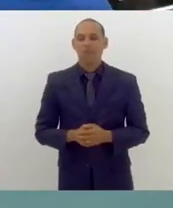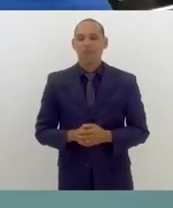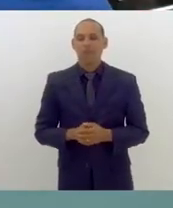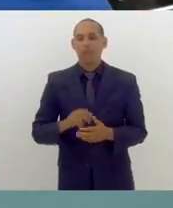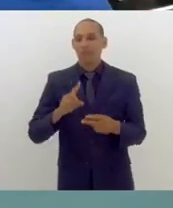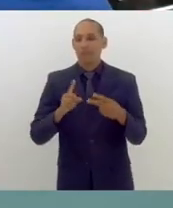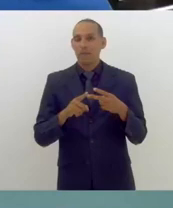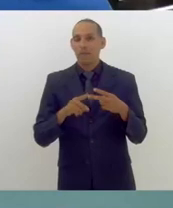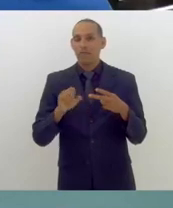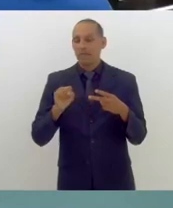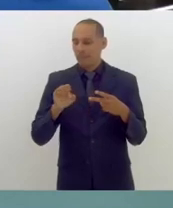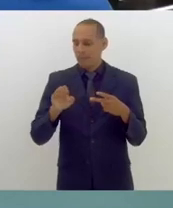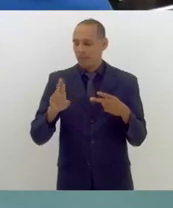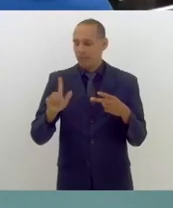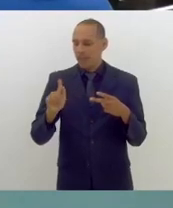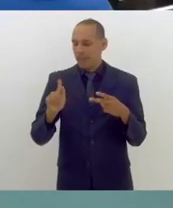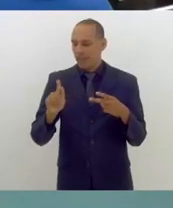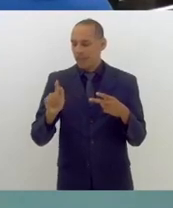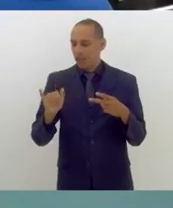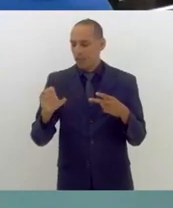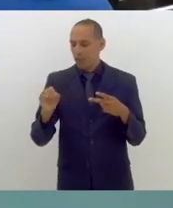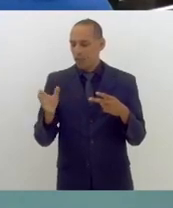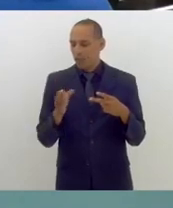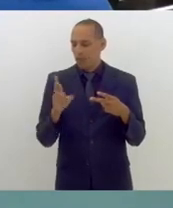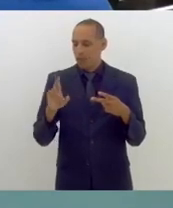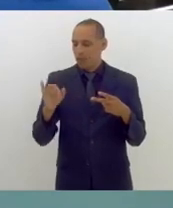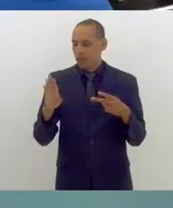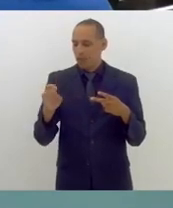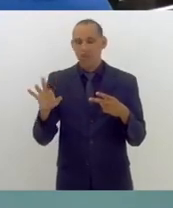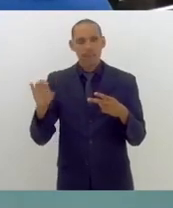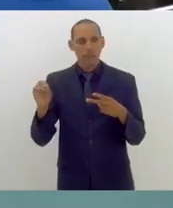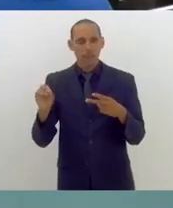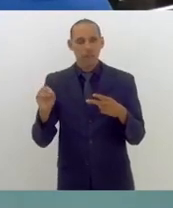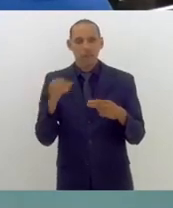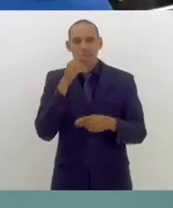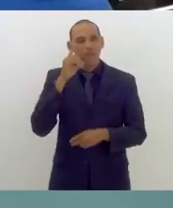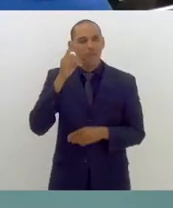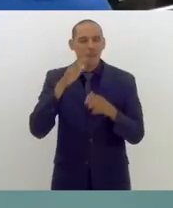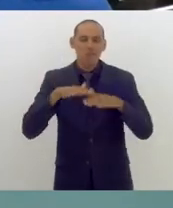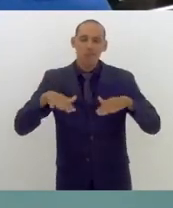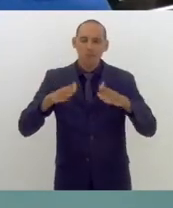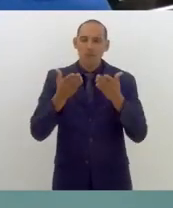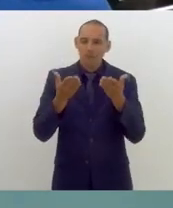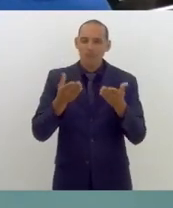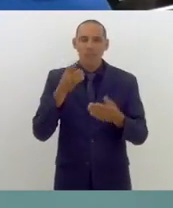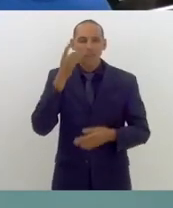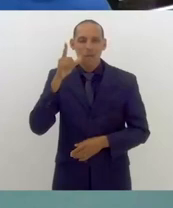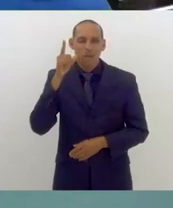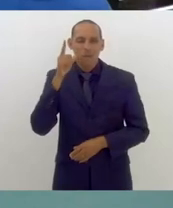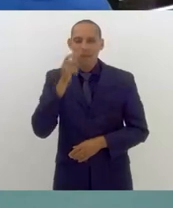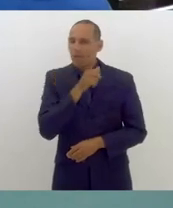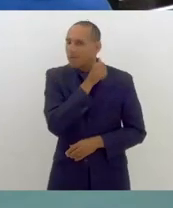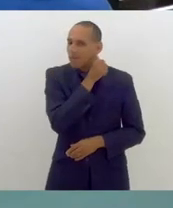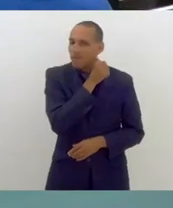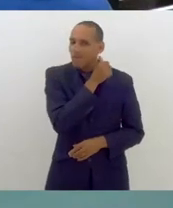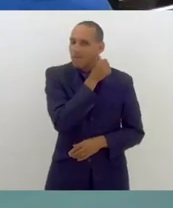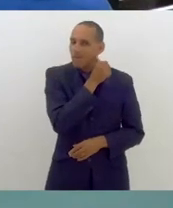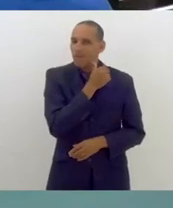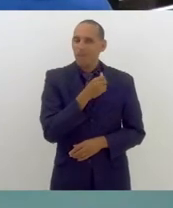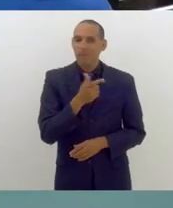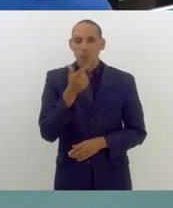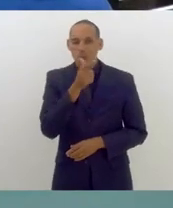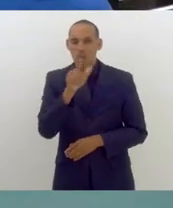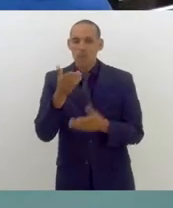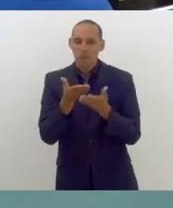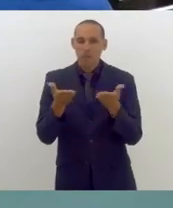Depois tem o Sérgio Ribeiro não é isso bom dia a todos e todas cumprimentar o deputado Lucinha e